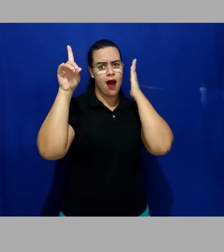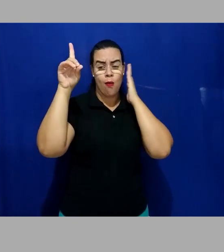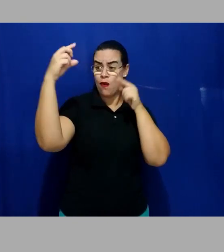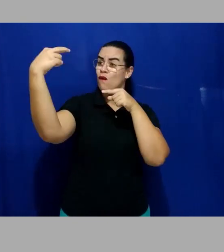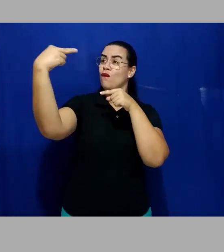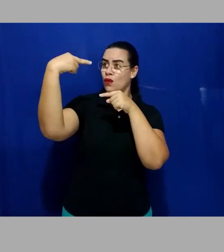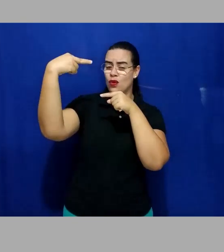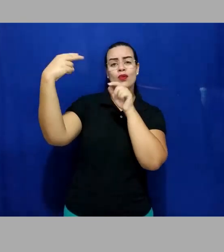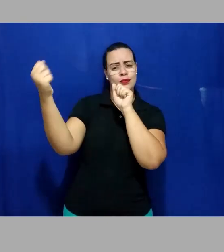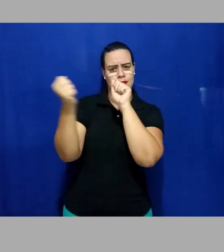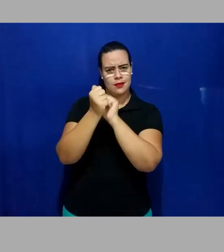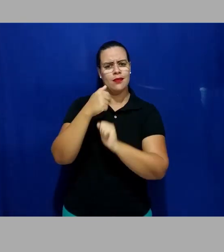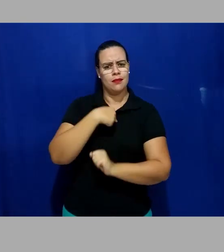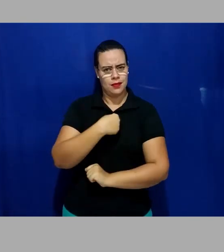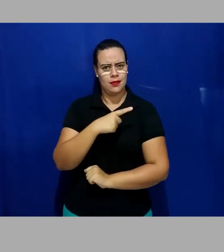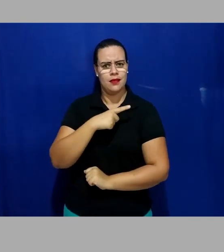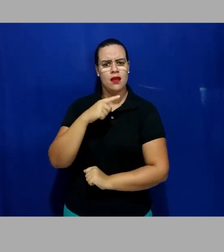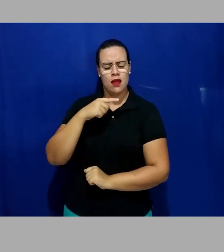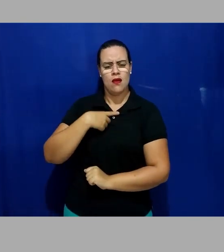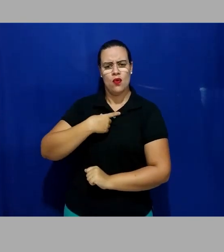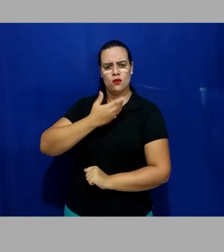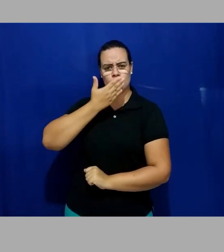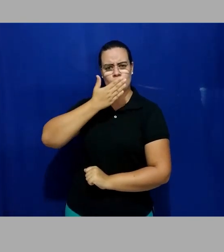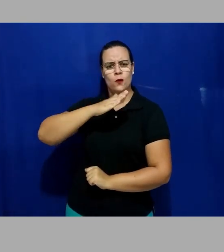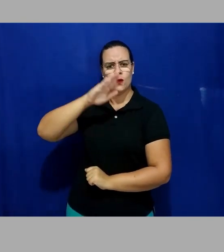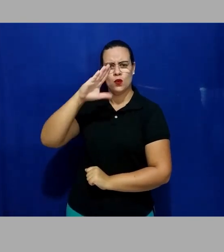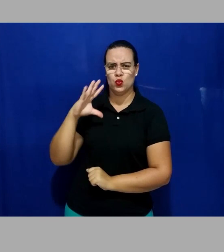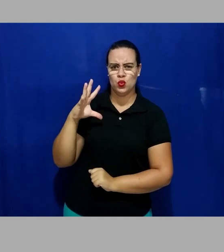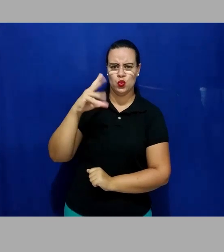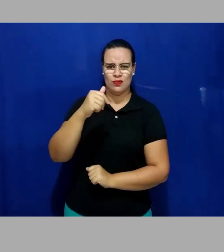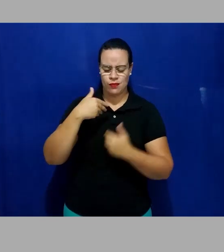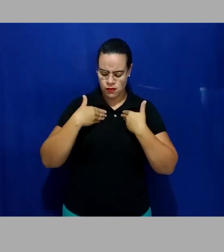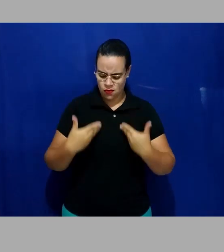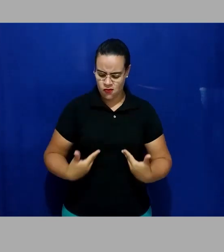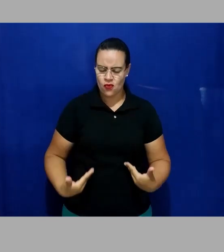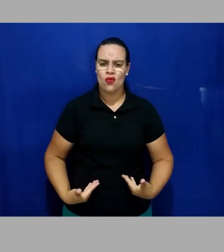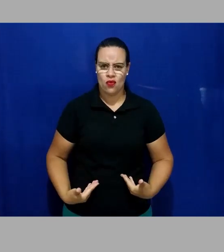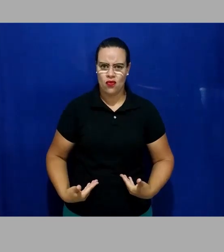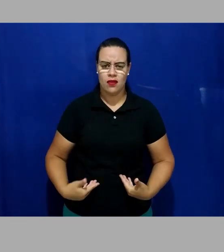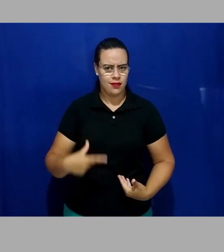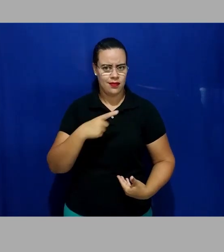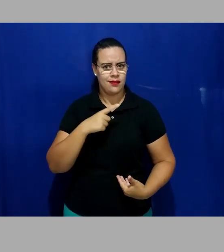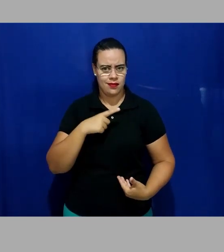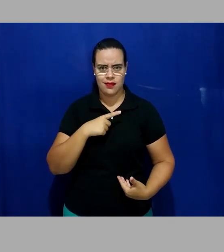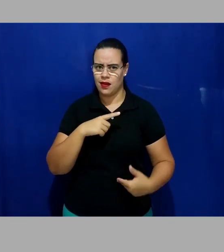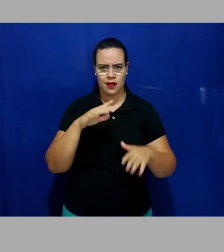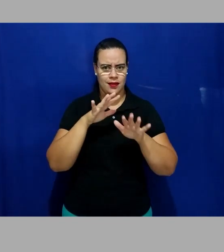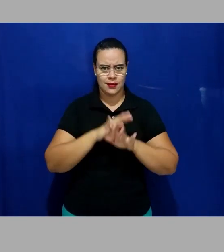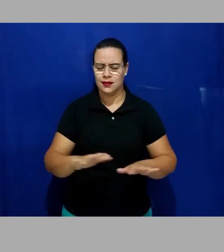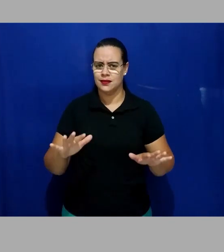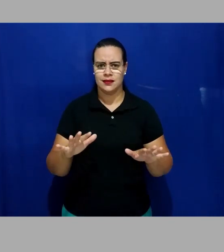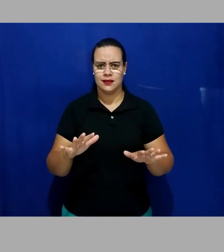pus meu corpo em sacrifício. Deus sabe, Ele viu, Ele estava comigo. Juro por Ele, todas as